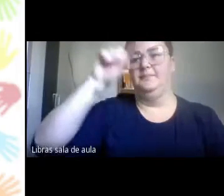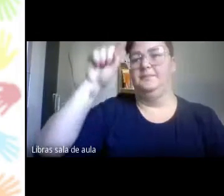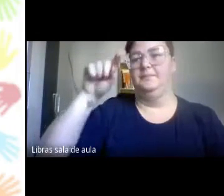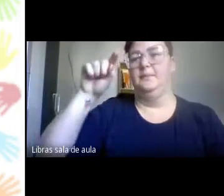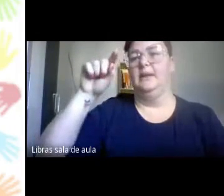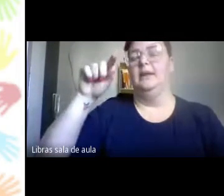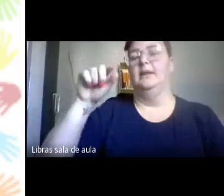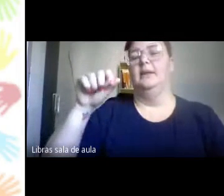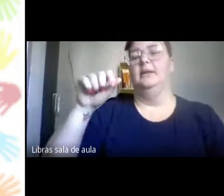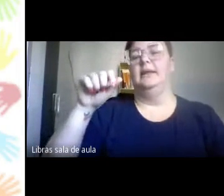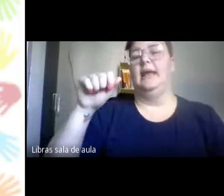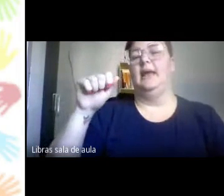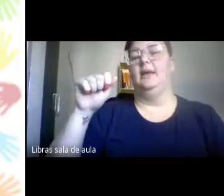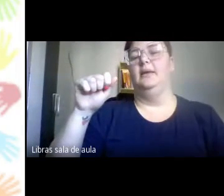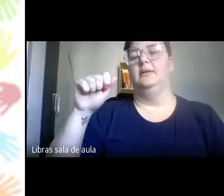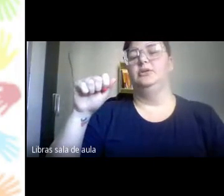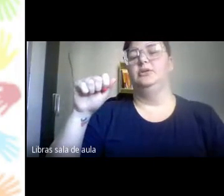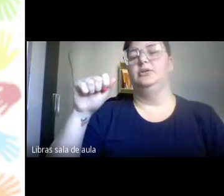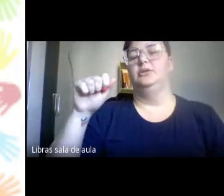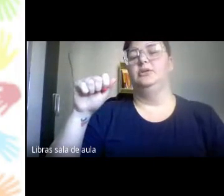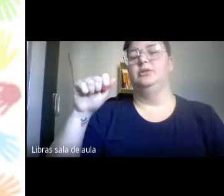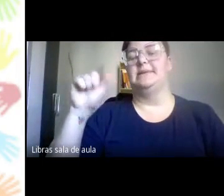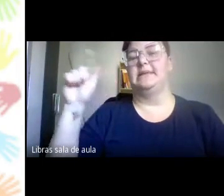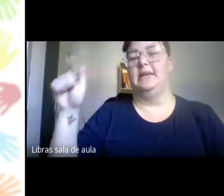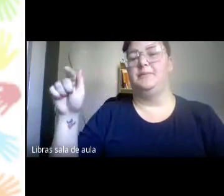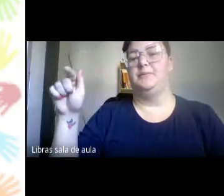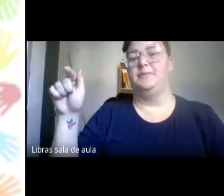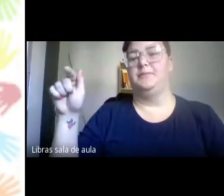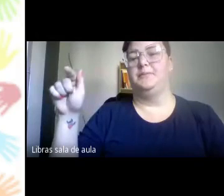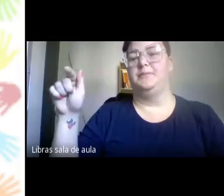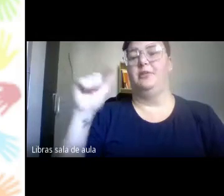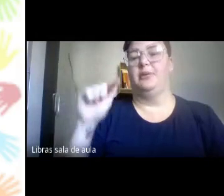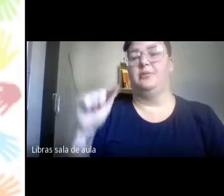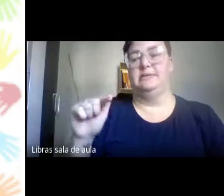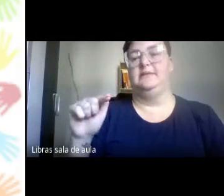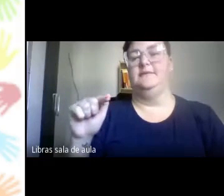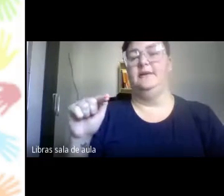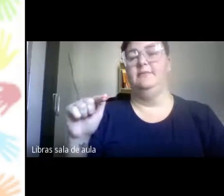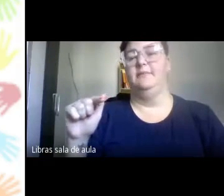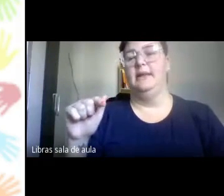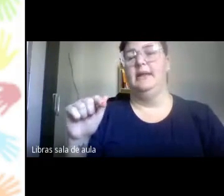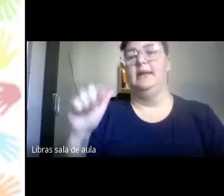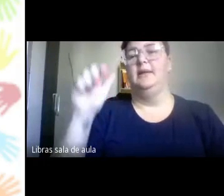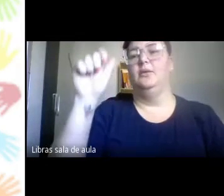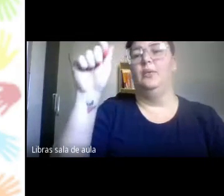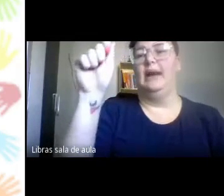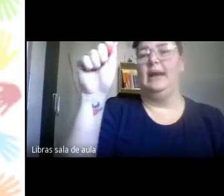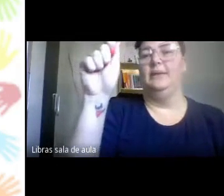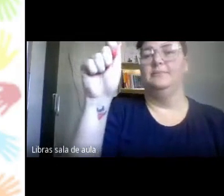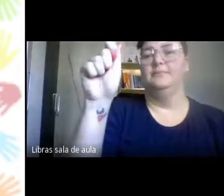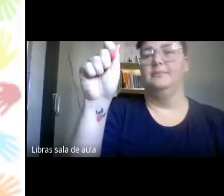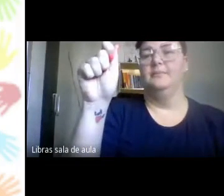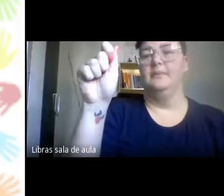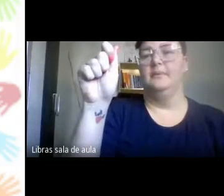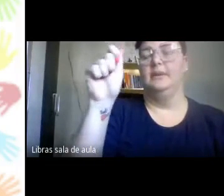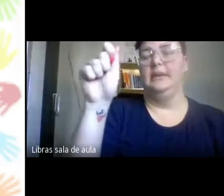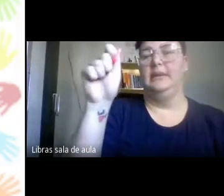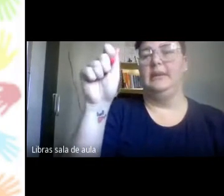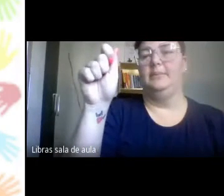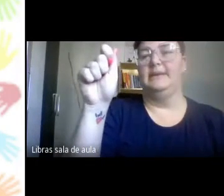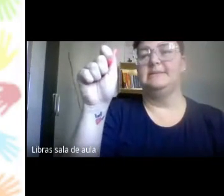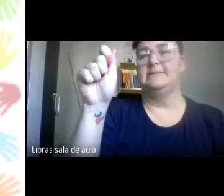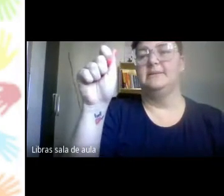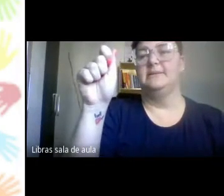A, né, na forma script e na forma cursiva, e o A